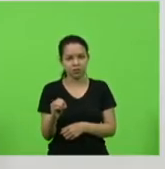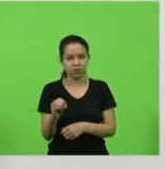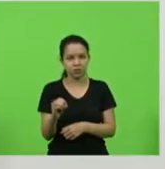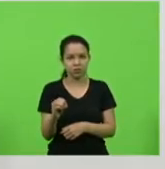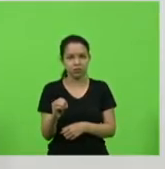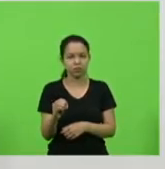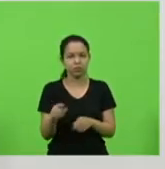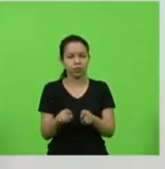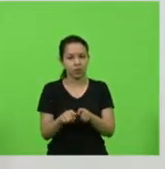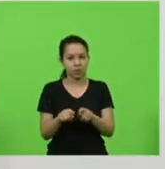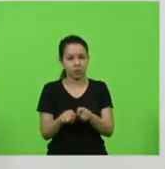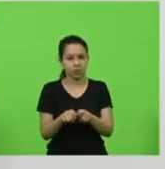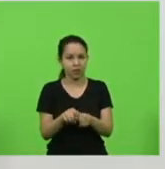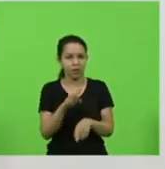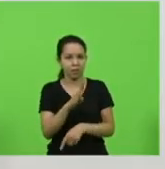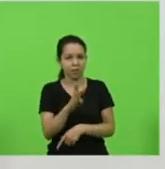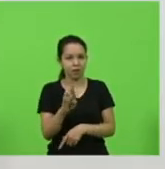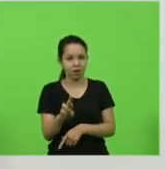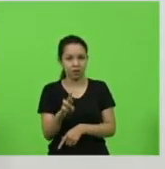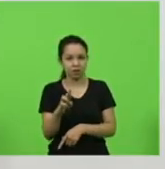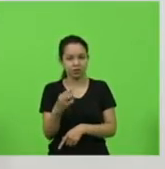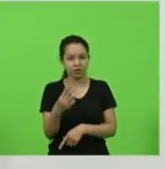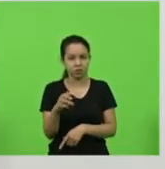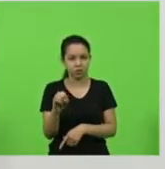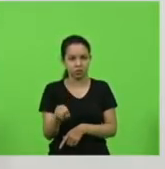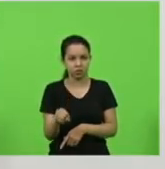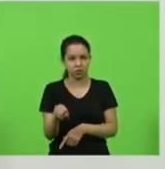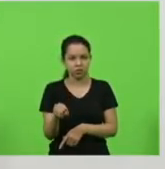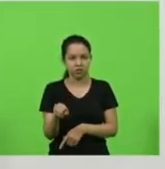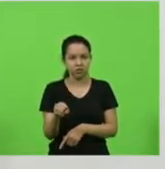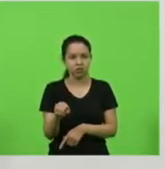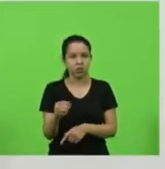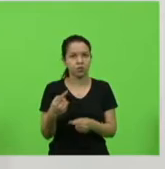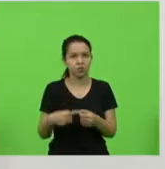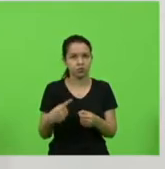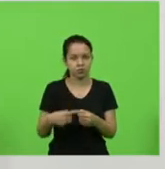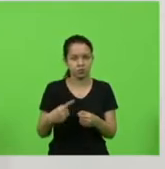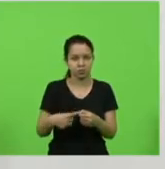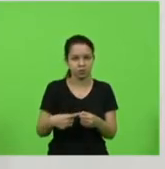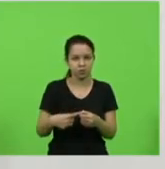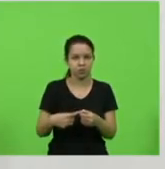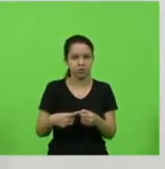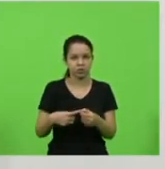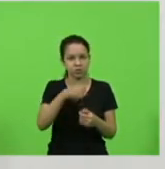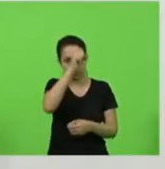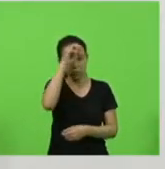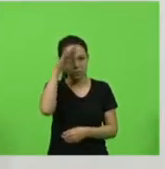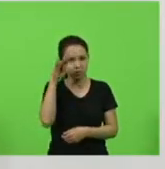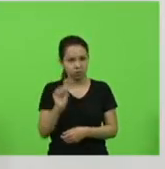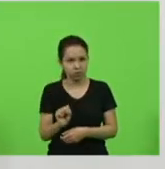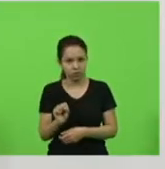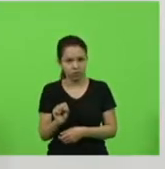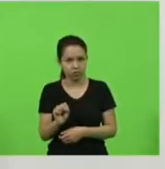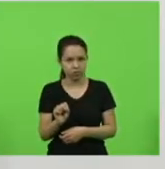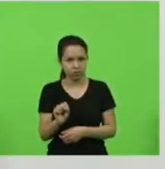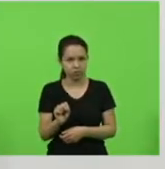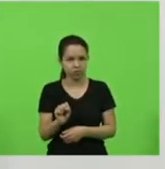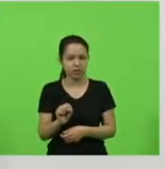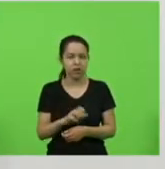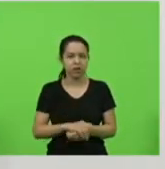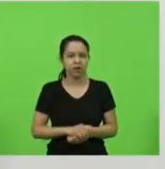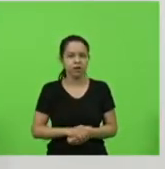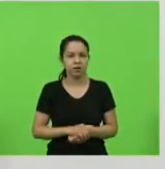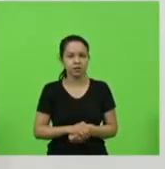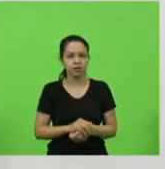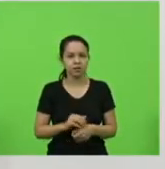a BR-280, ainda no município de São Bento do Sul, mais precisamente no bairro Lençol. Então, pelo